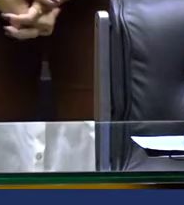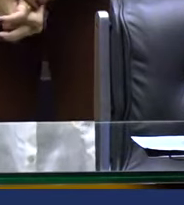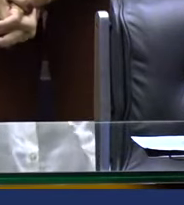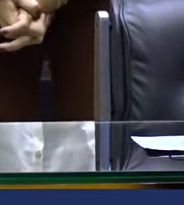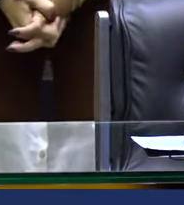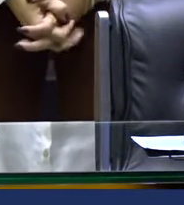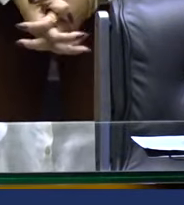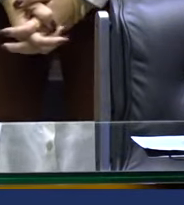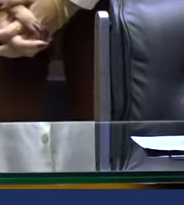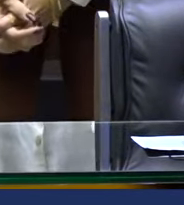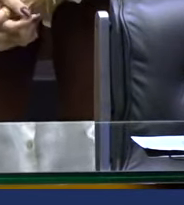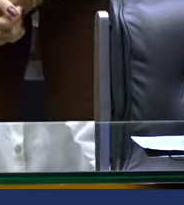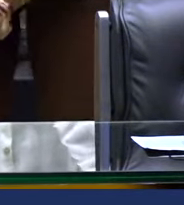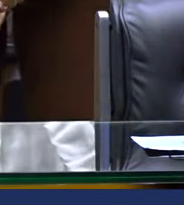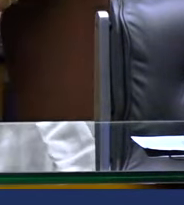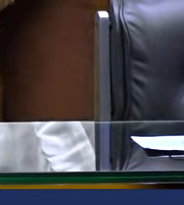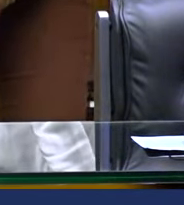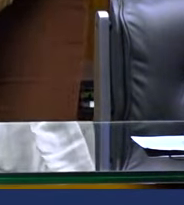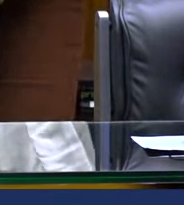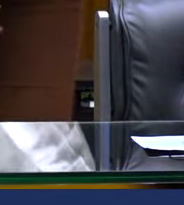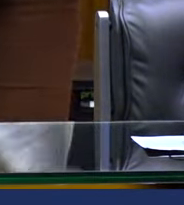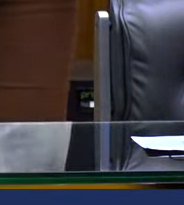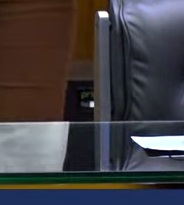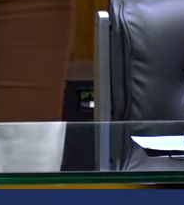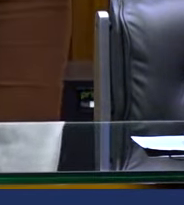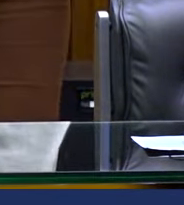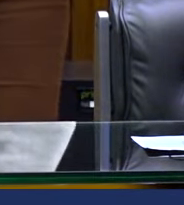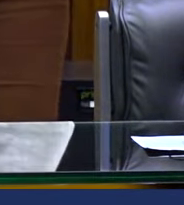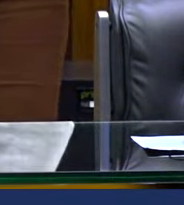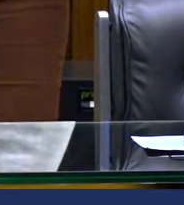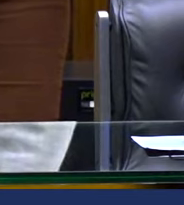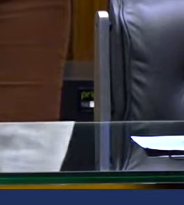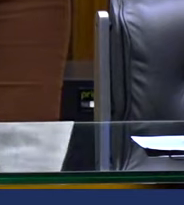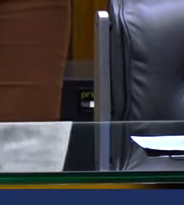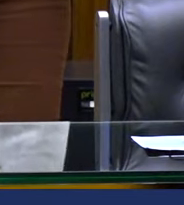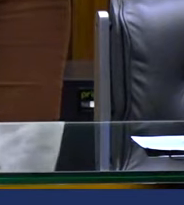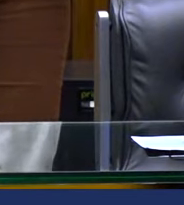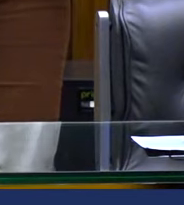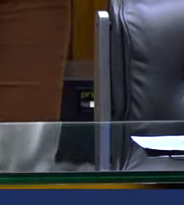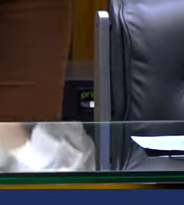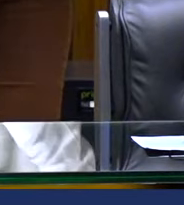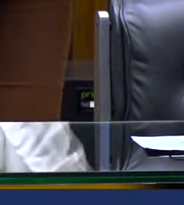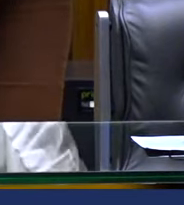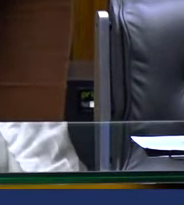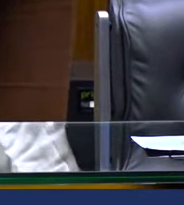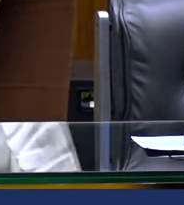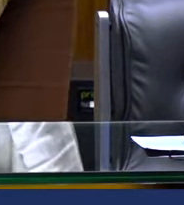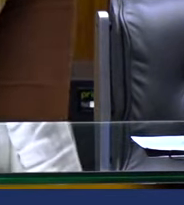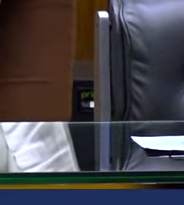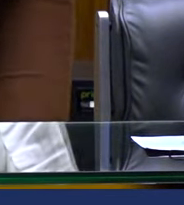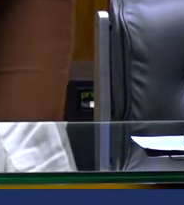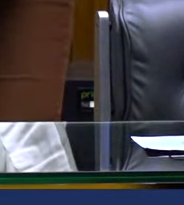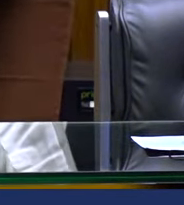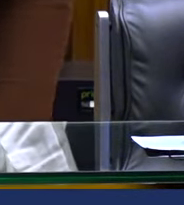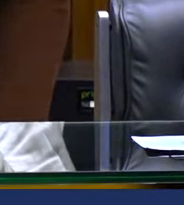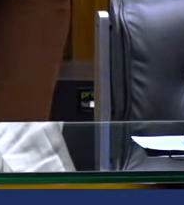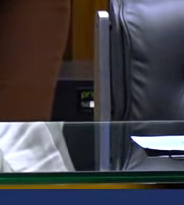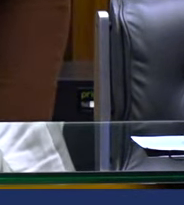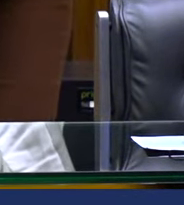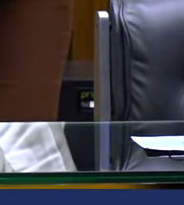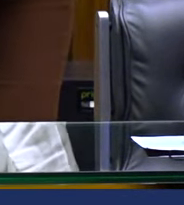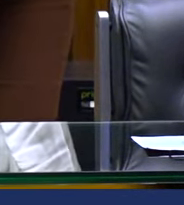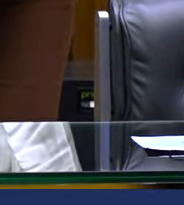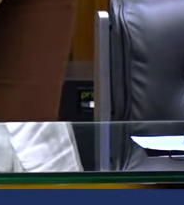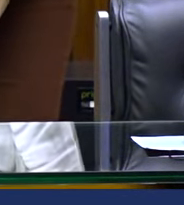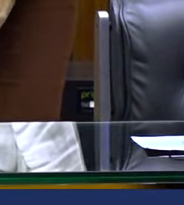oposição, ouvimos aqueles que vivem o dia a dia da Eletrobras, da Petrobras, ouvimos fundamentalmente aqueles que acreditam